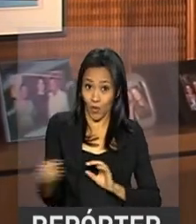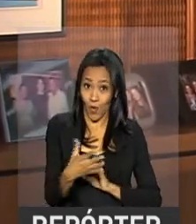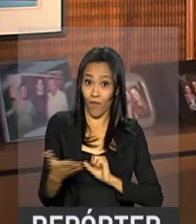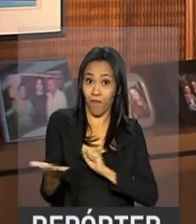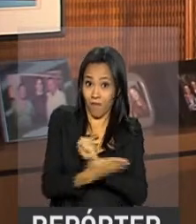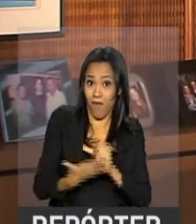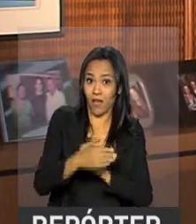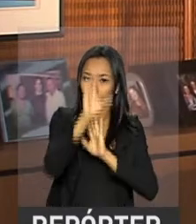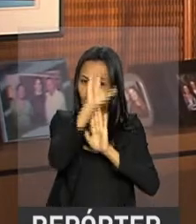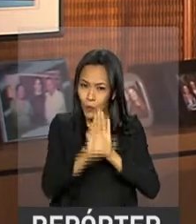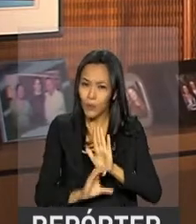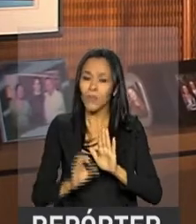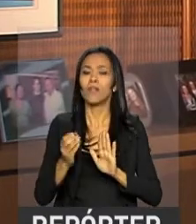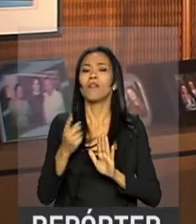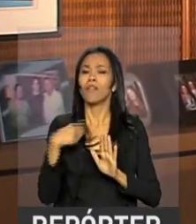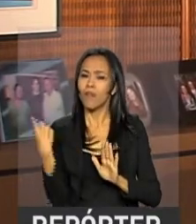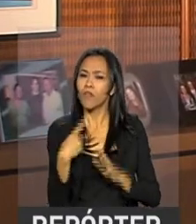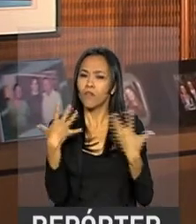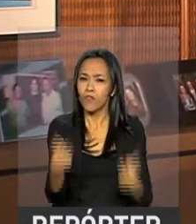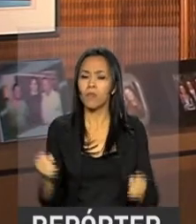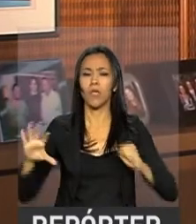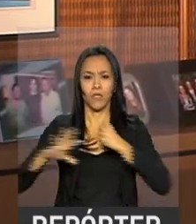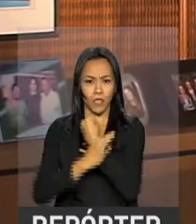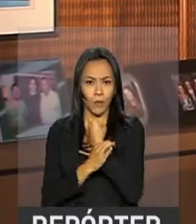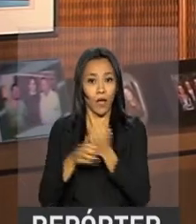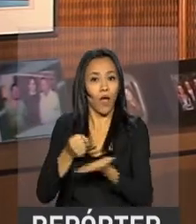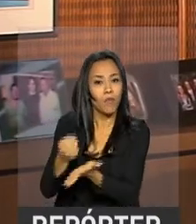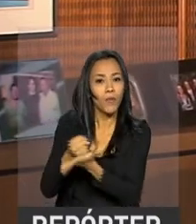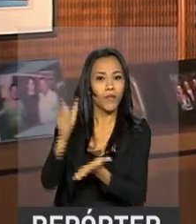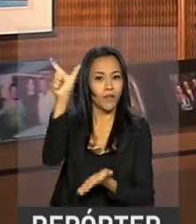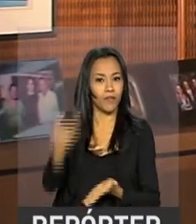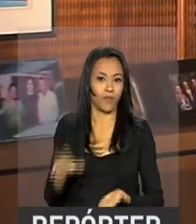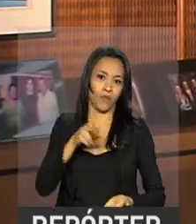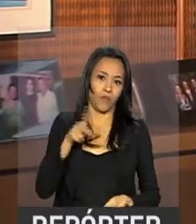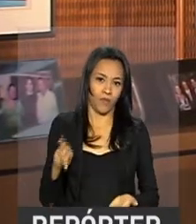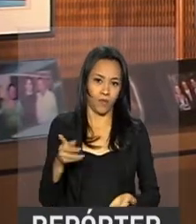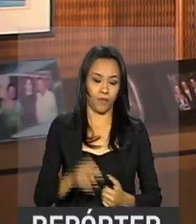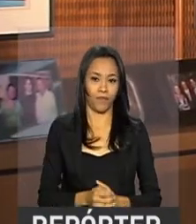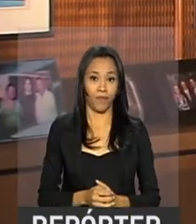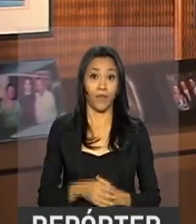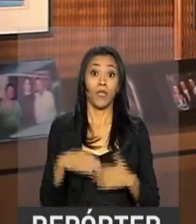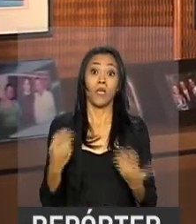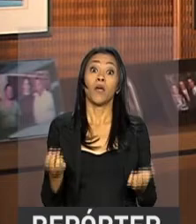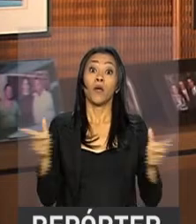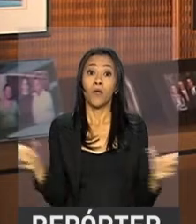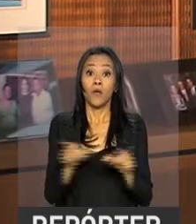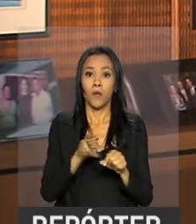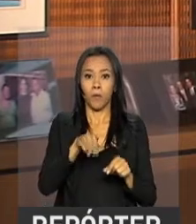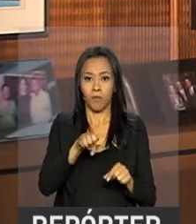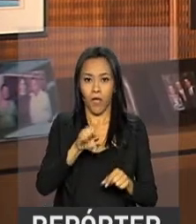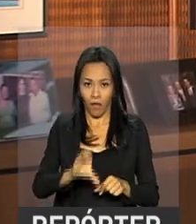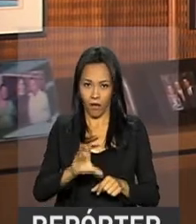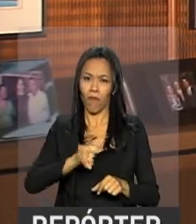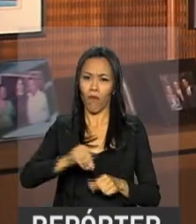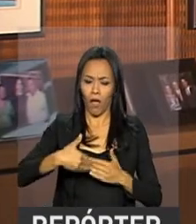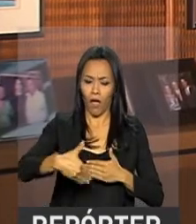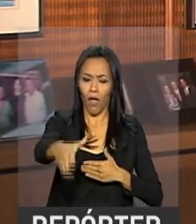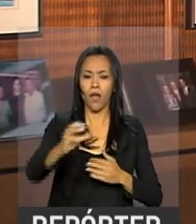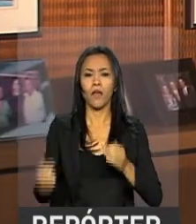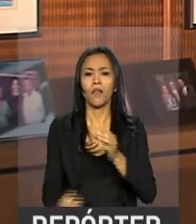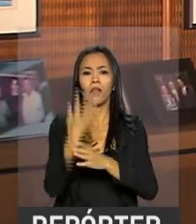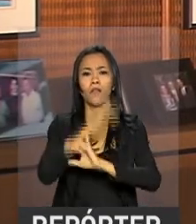curricular garantiremos mais apoio ao professor o ministério da educação vai lançar em